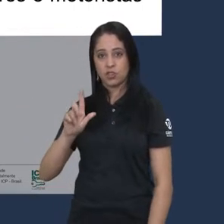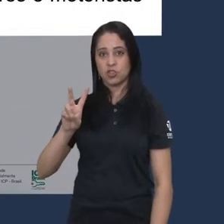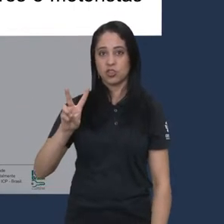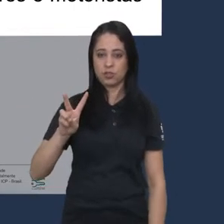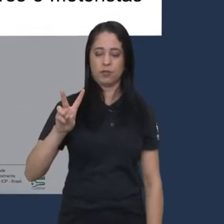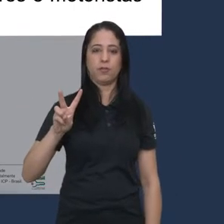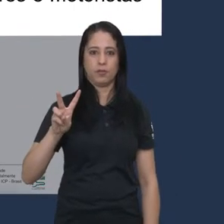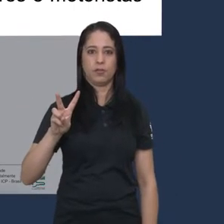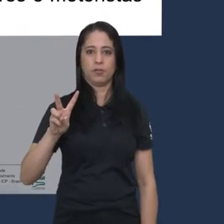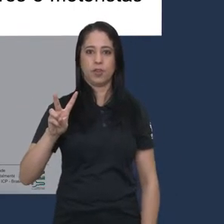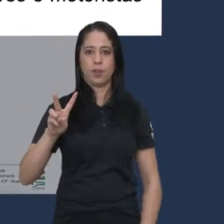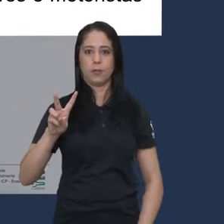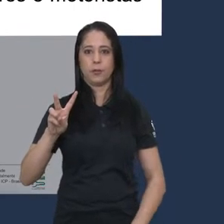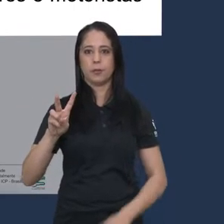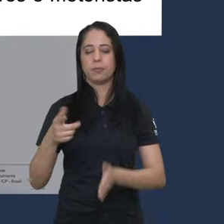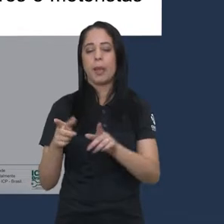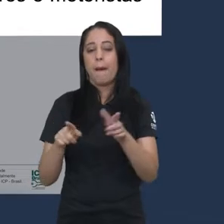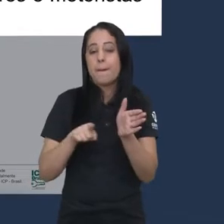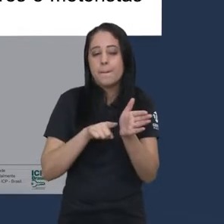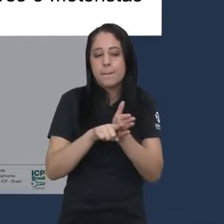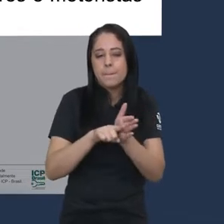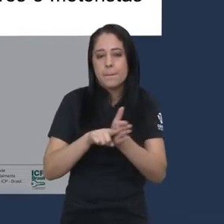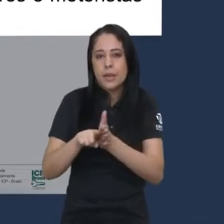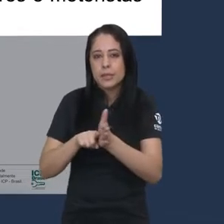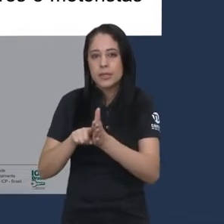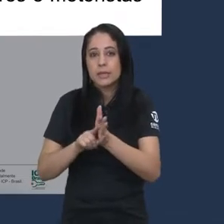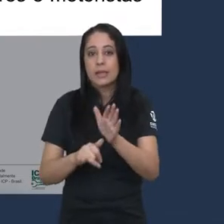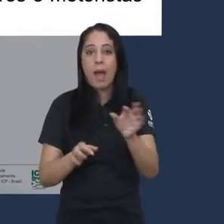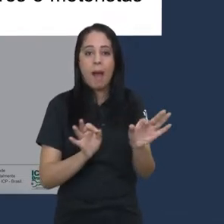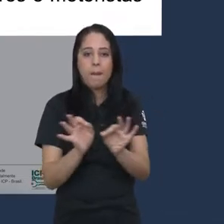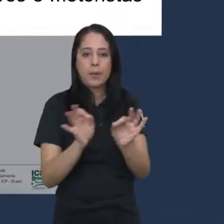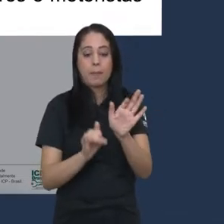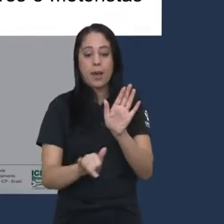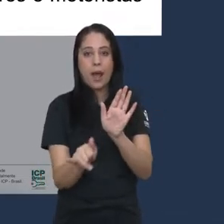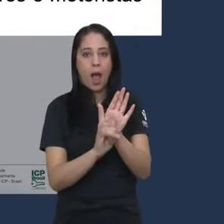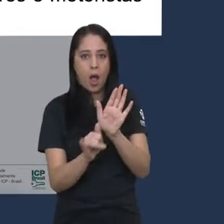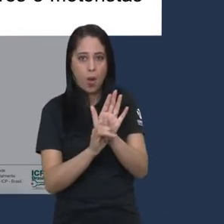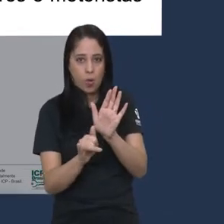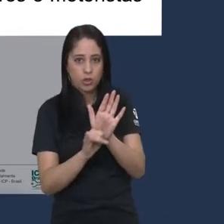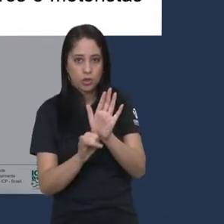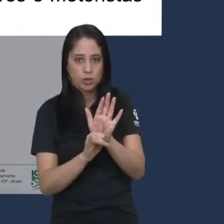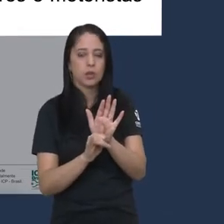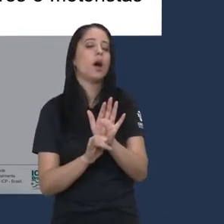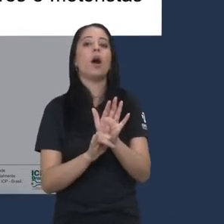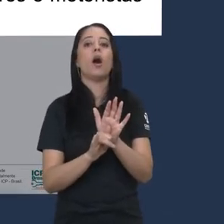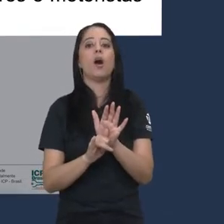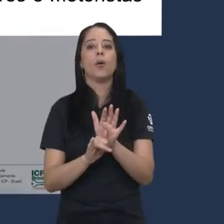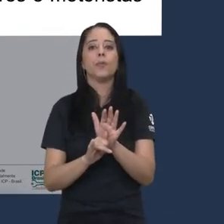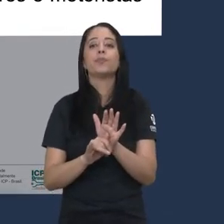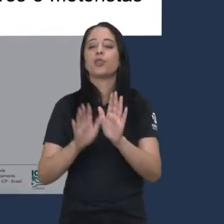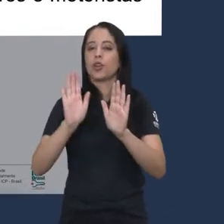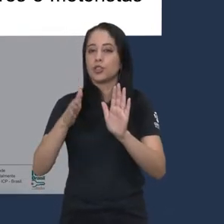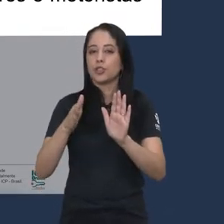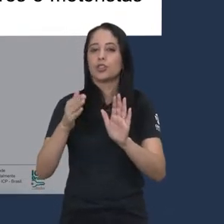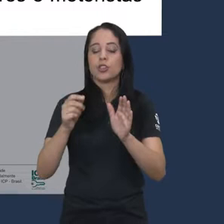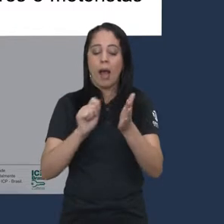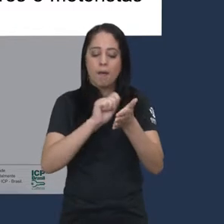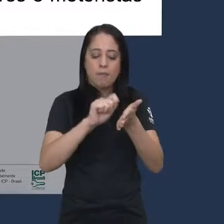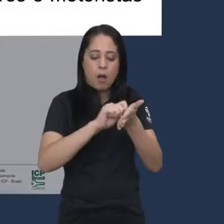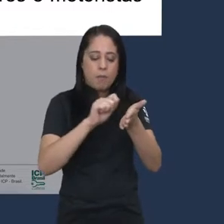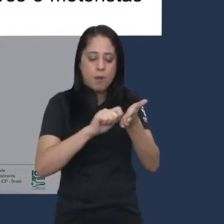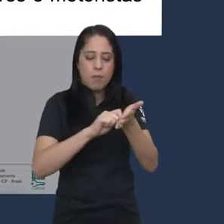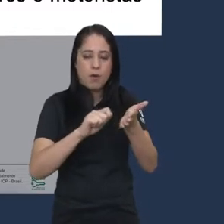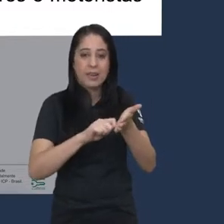Vargas contratado pelo poder executivo para a a elaboração do novo edital de transporte público de São José